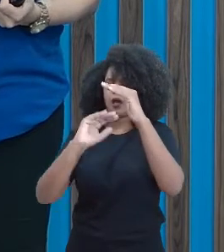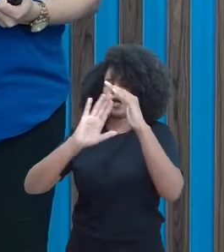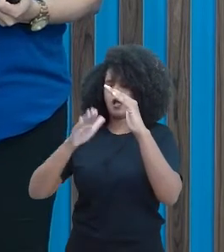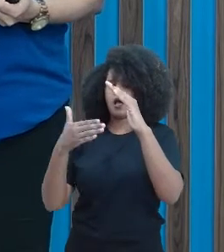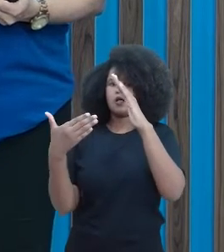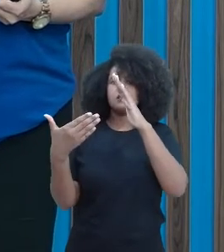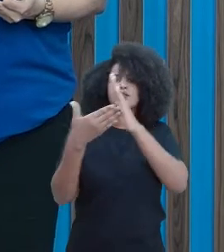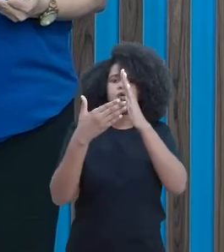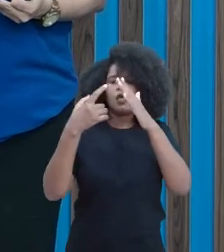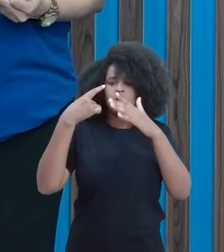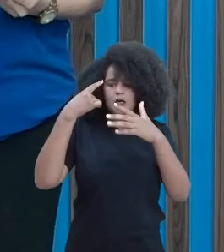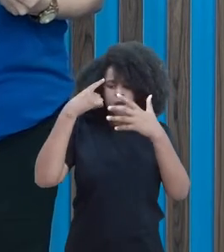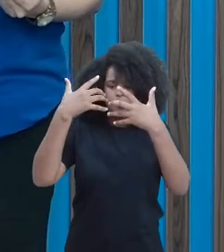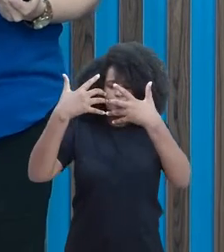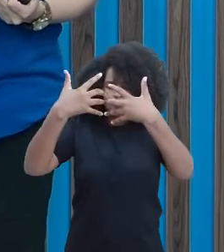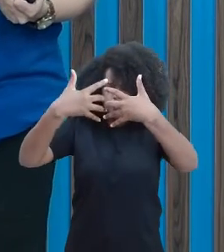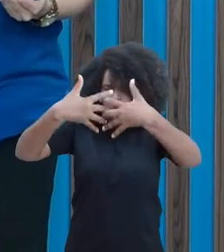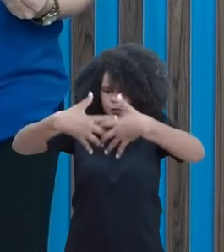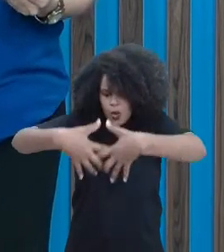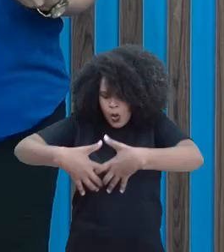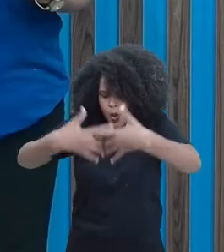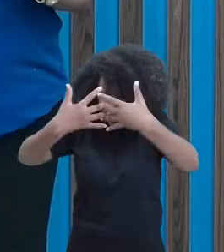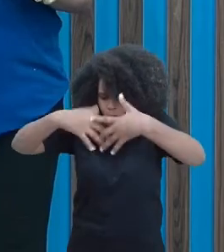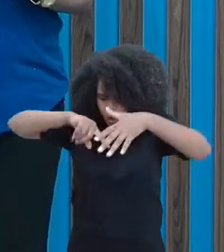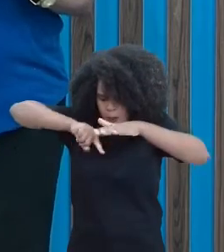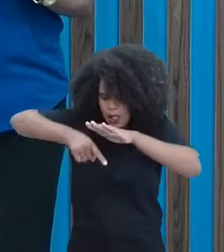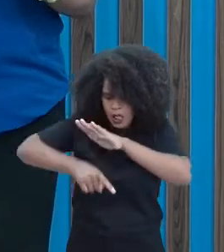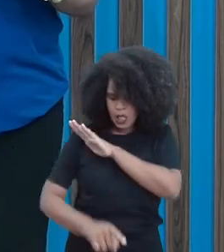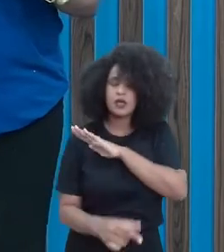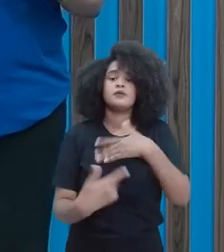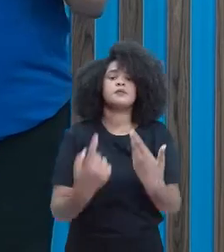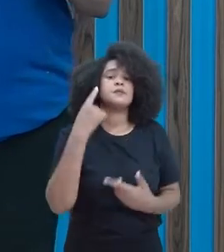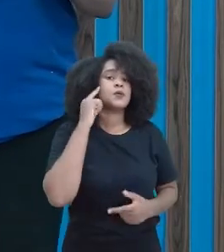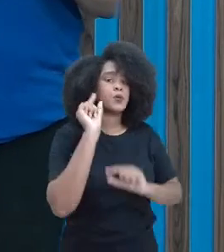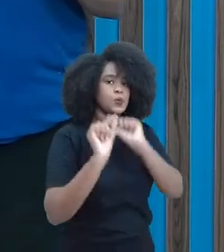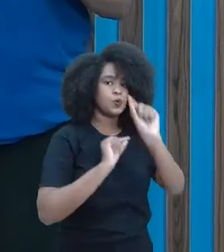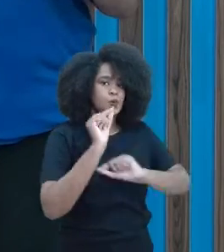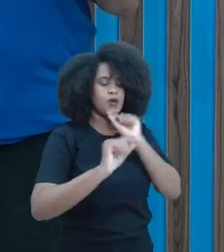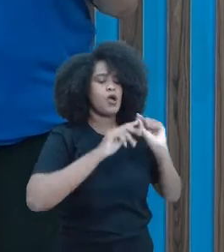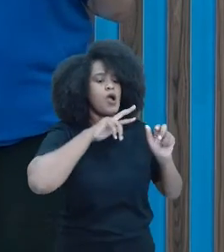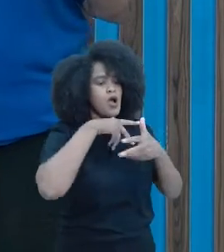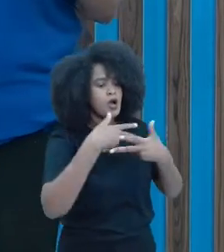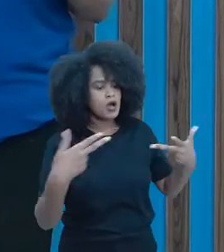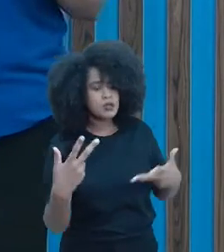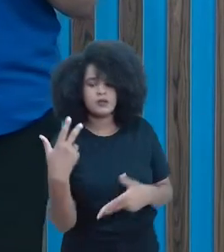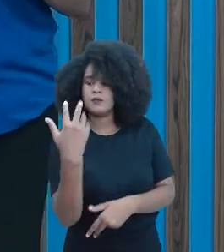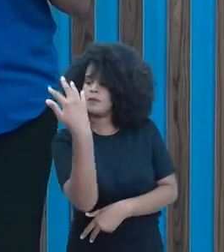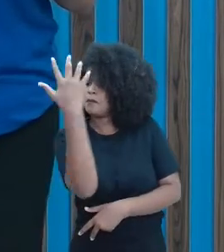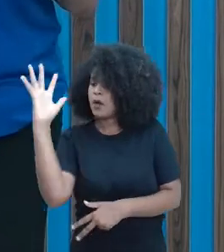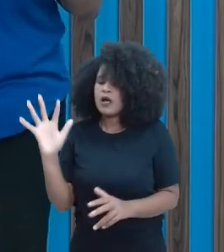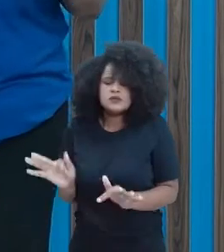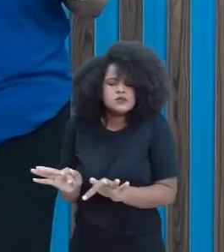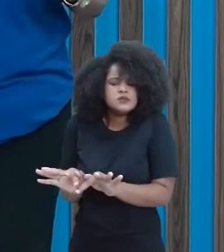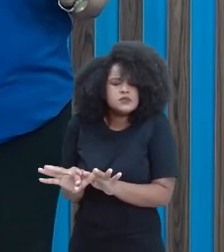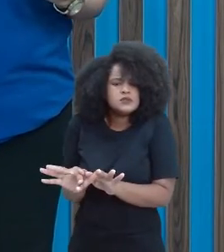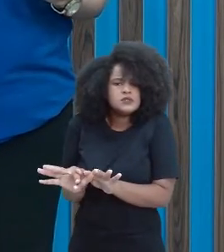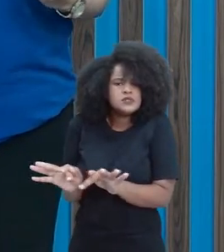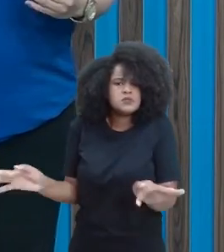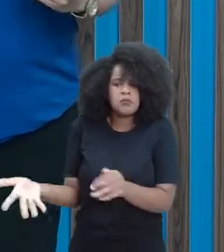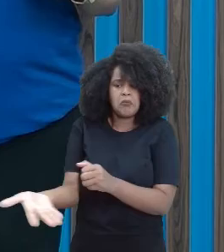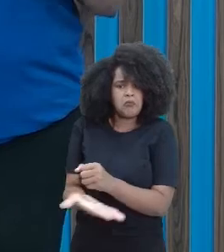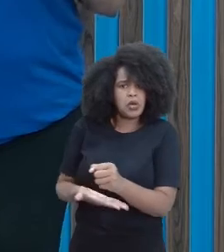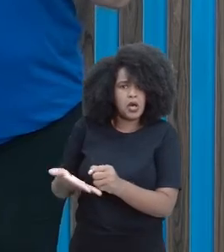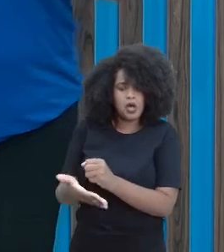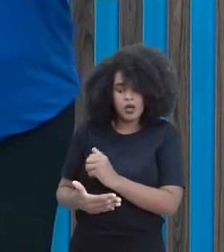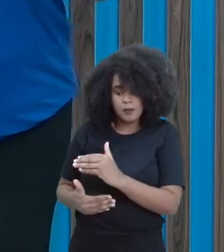complexidade dos organismos. Então, ele achava que as espécies começavam bem simples, né, bem primitivas,